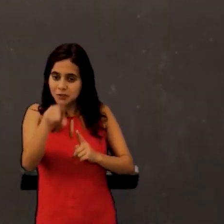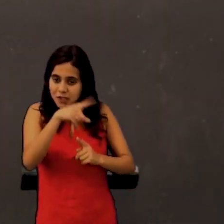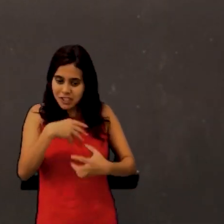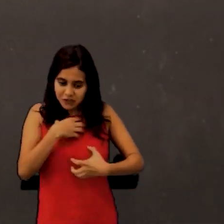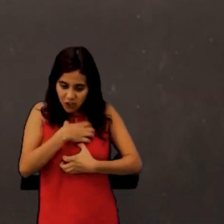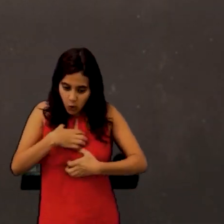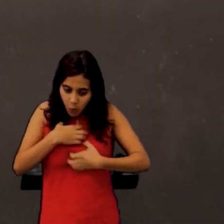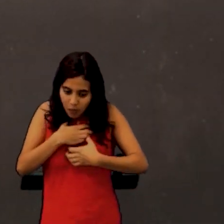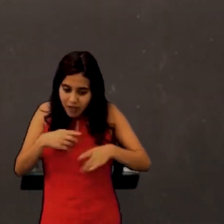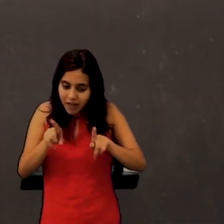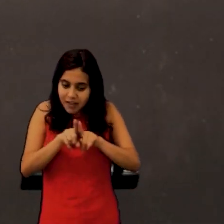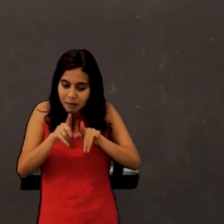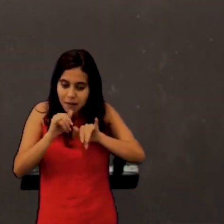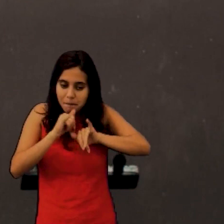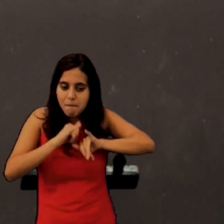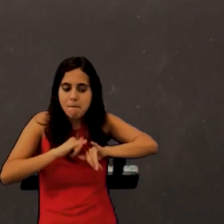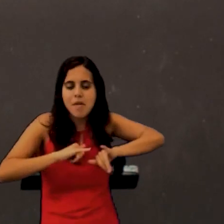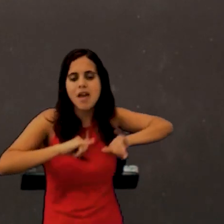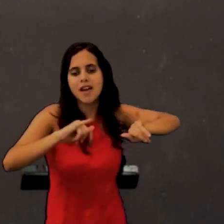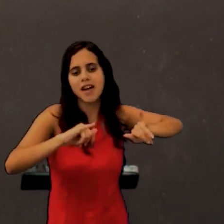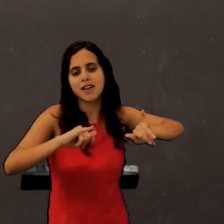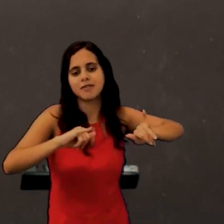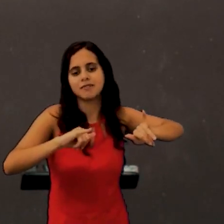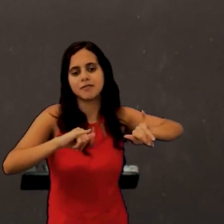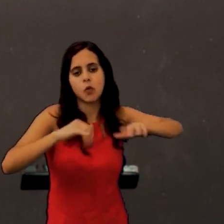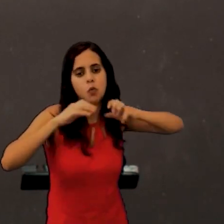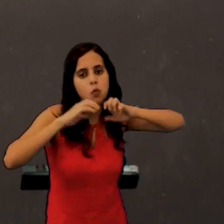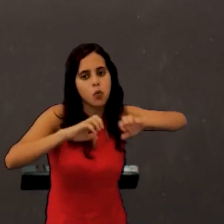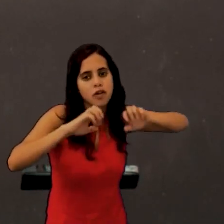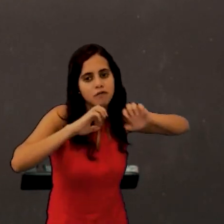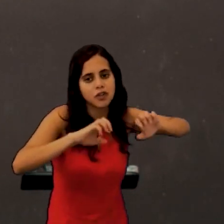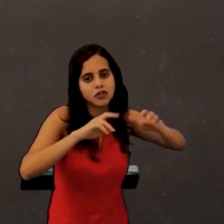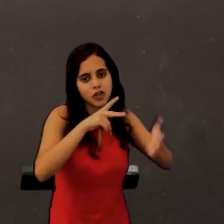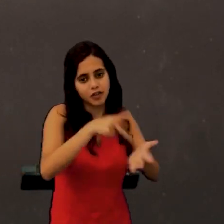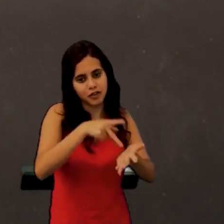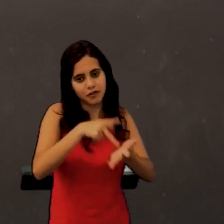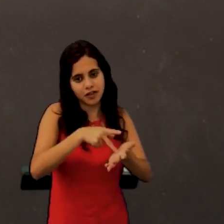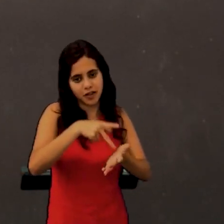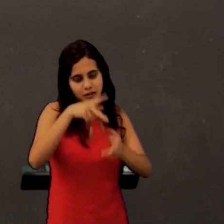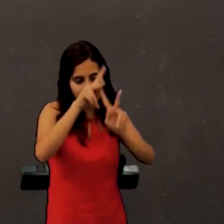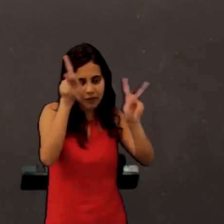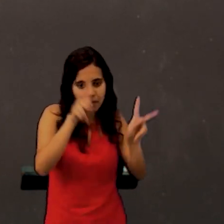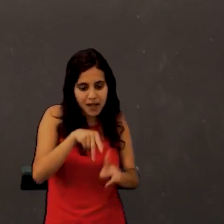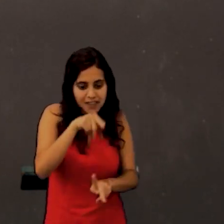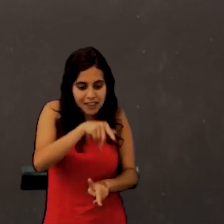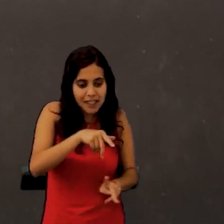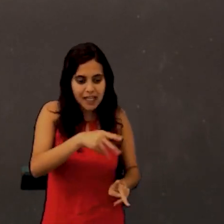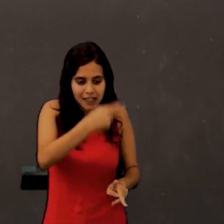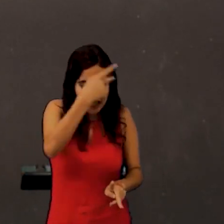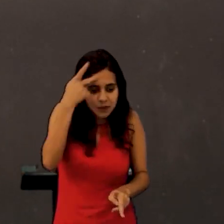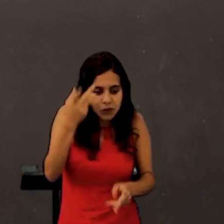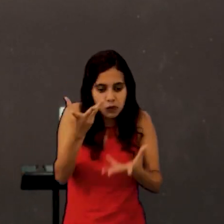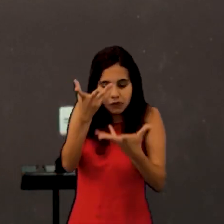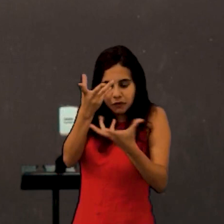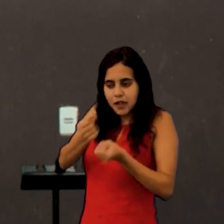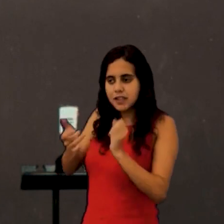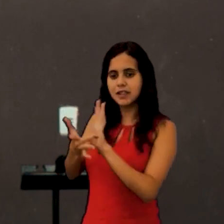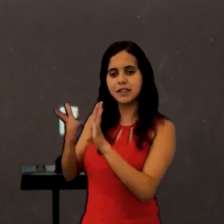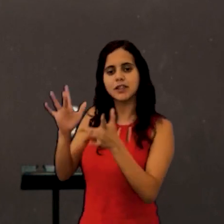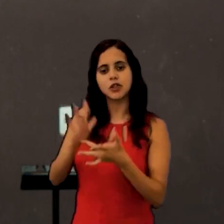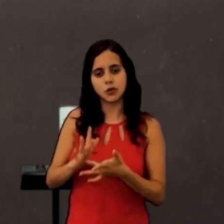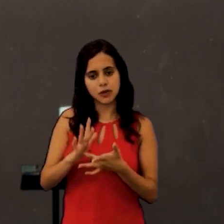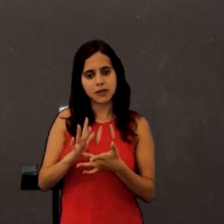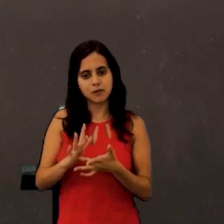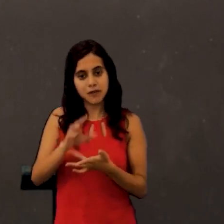aquele que anuncia as boas novas, o evangelho da paz. E você vai trazer essas pessoas para Cristo. É assim que vai